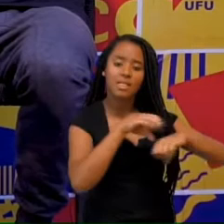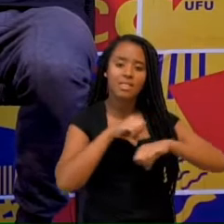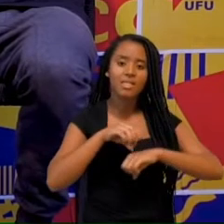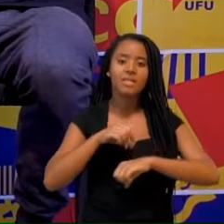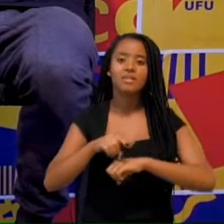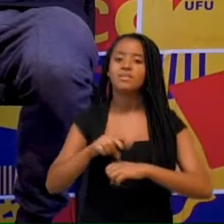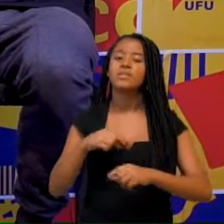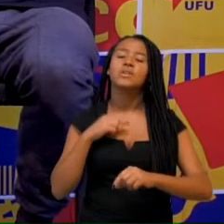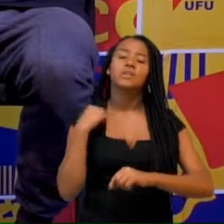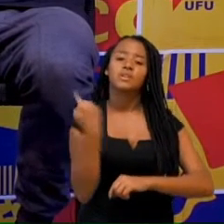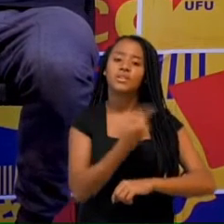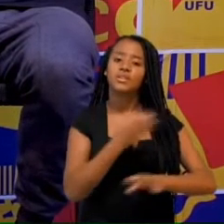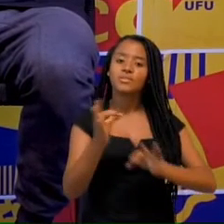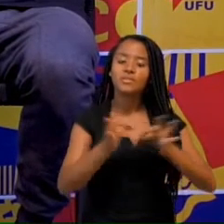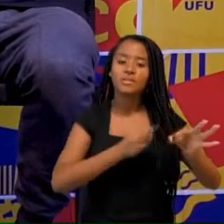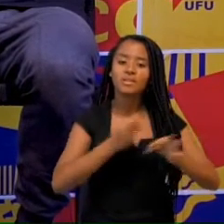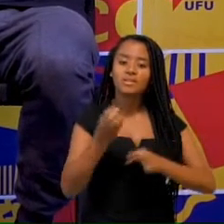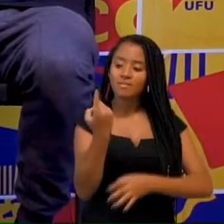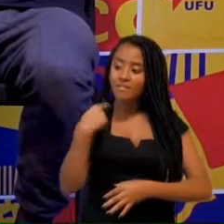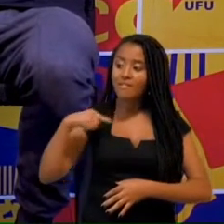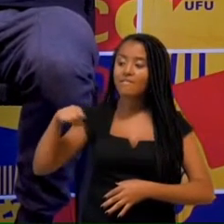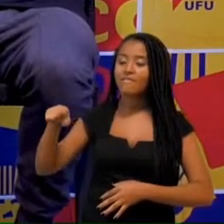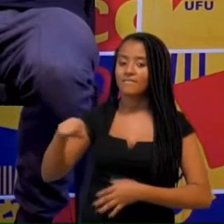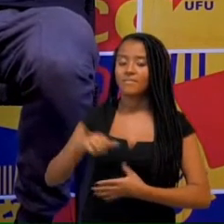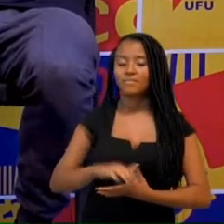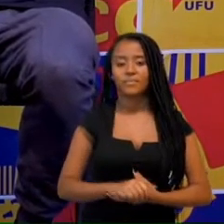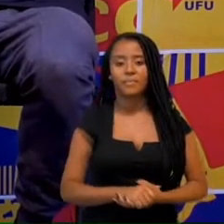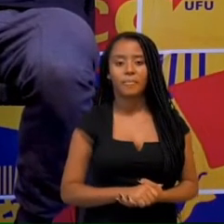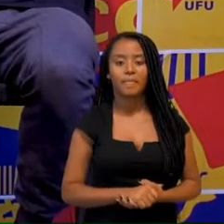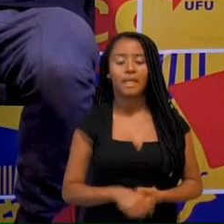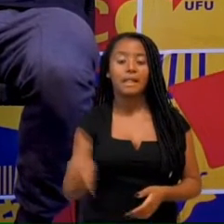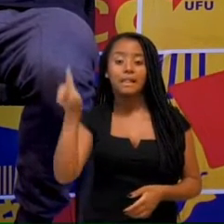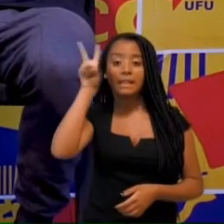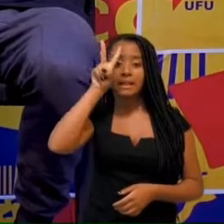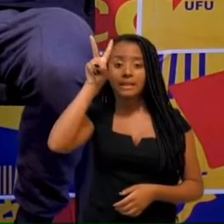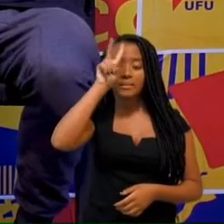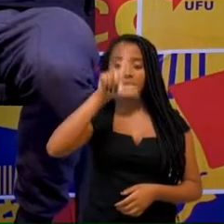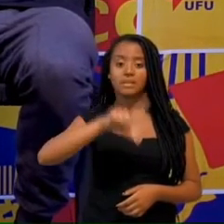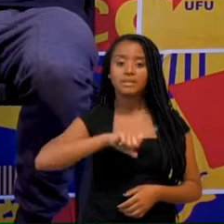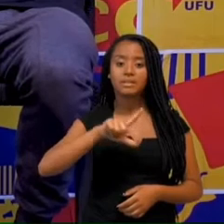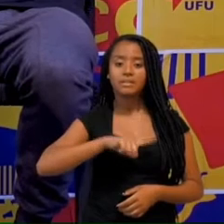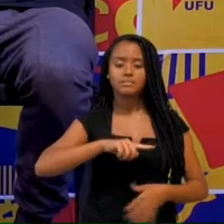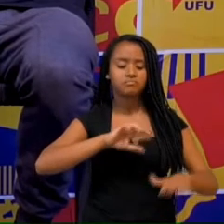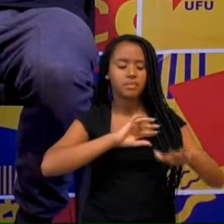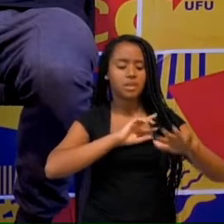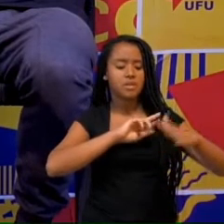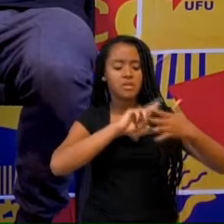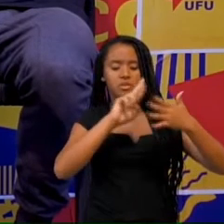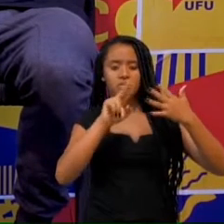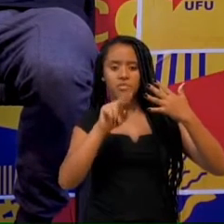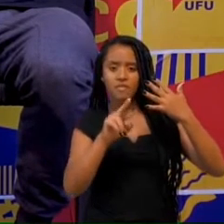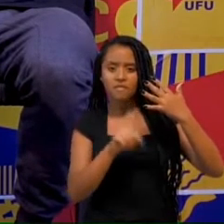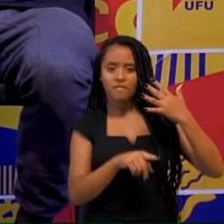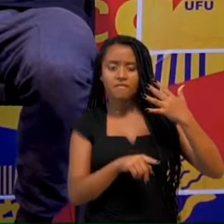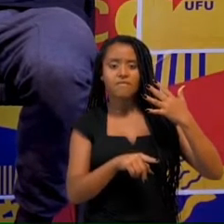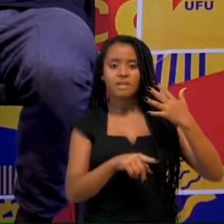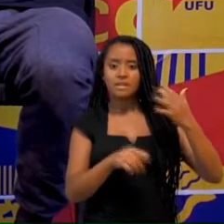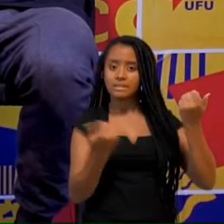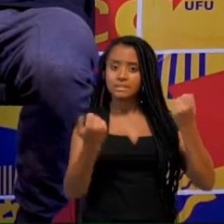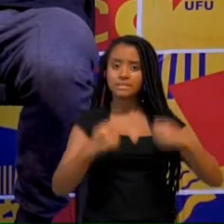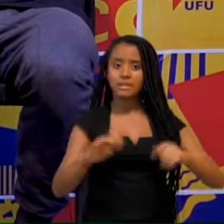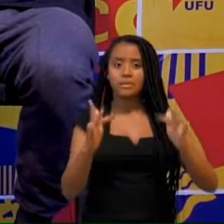e vai até lá onde vocês deram a dica é Lembrando que tem vários canais oficiais né que a gente pode estar entrando em